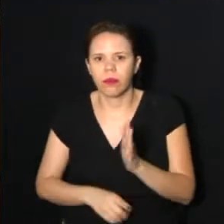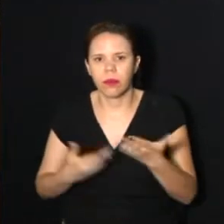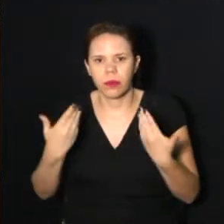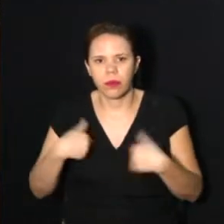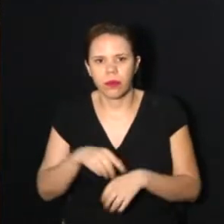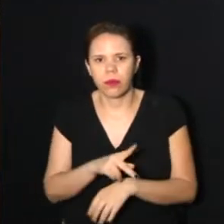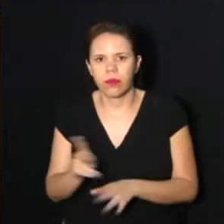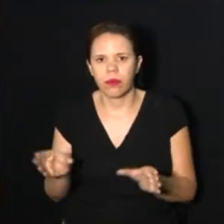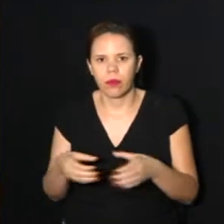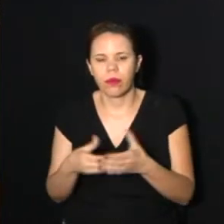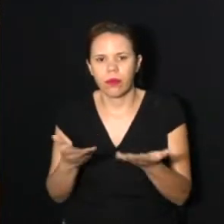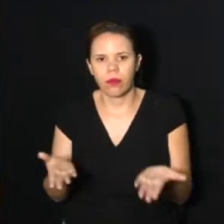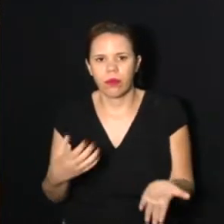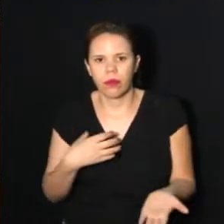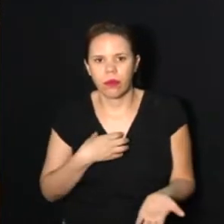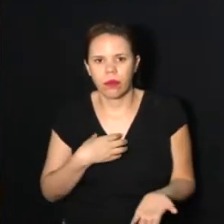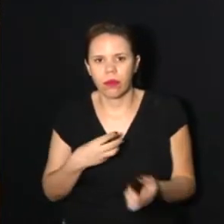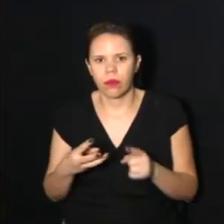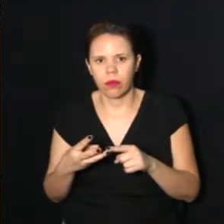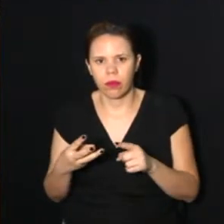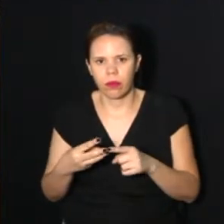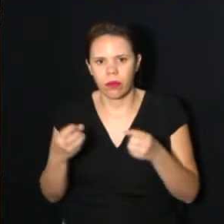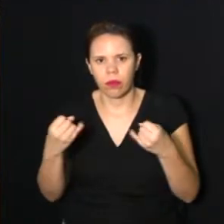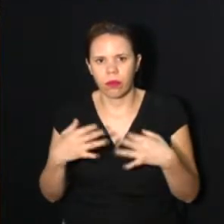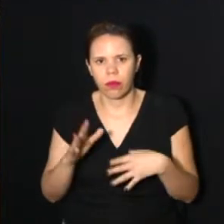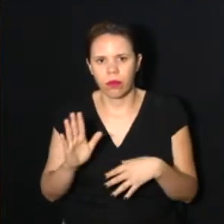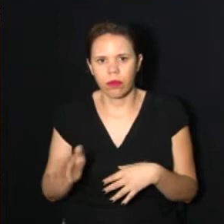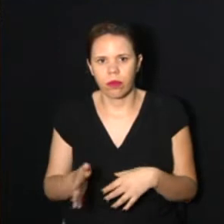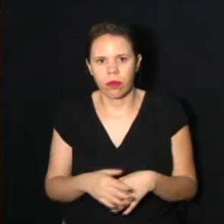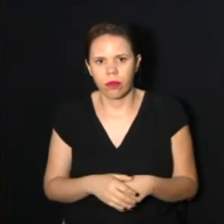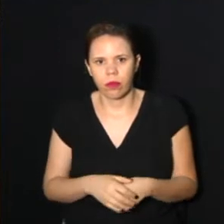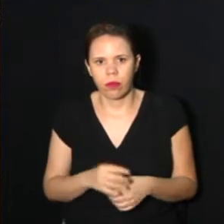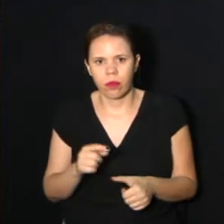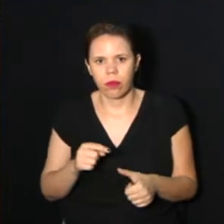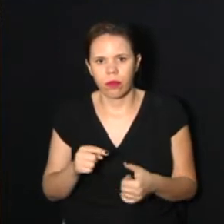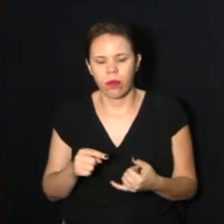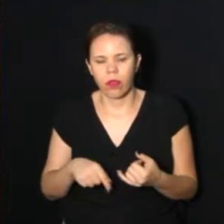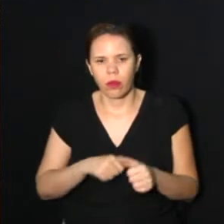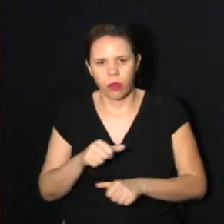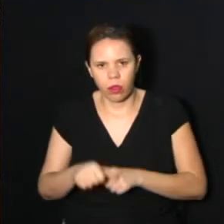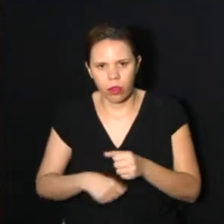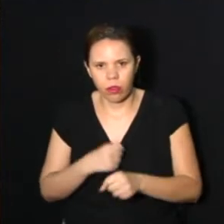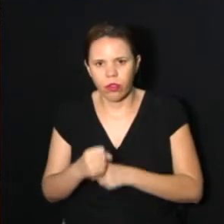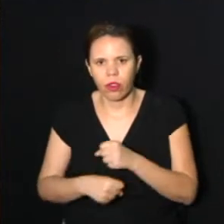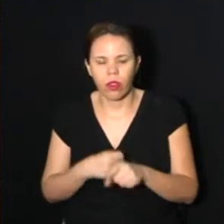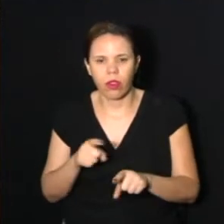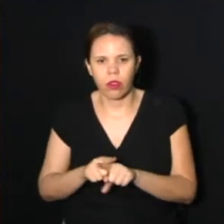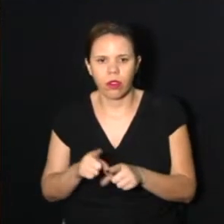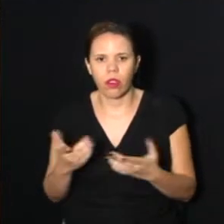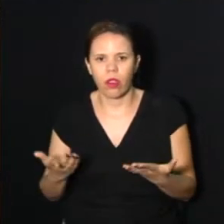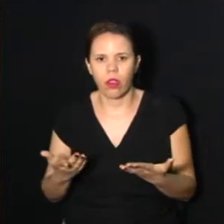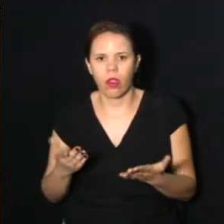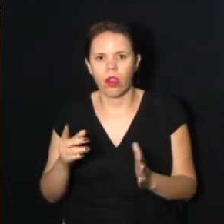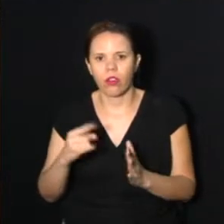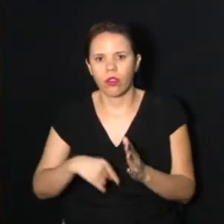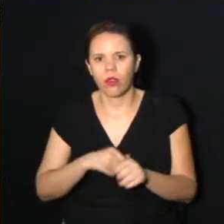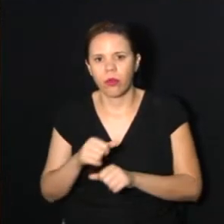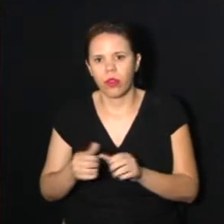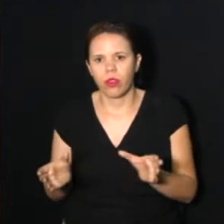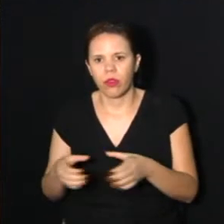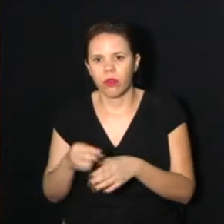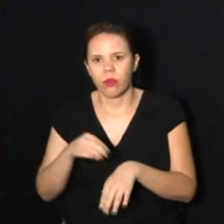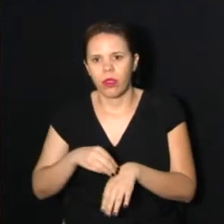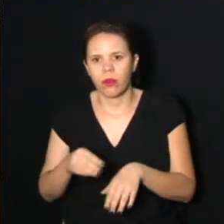presidente, eu delibero dessa maneira. Ah, então é a terceira justificativa já. O senhor... Nós vimos a mudança de ano, a substantivo total e agora a discricionariedade do